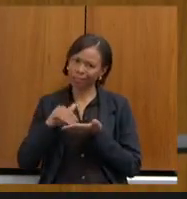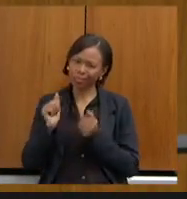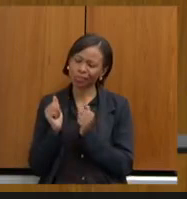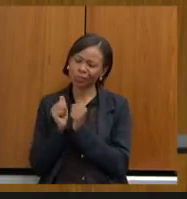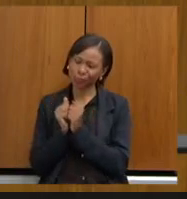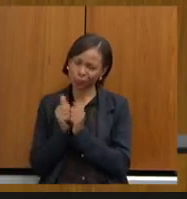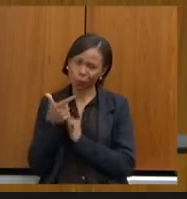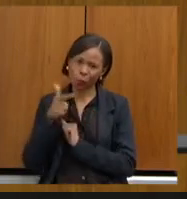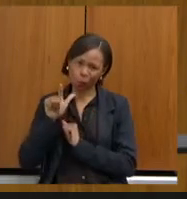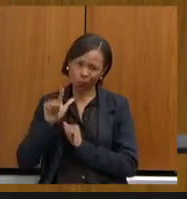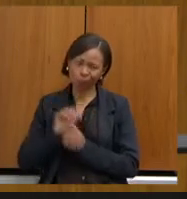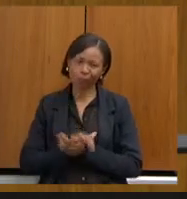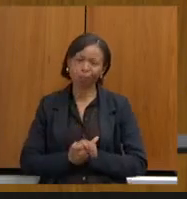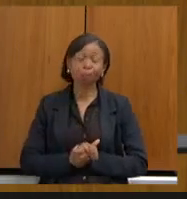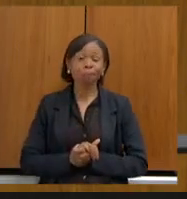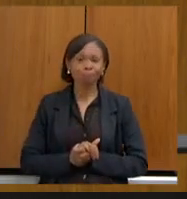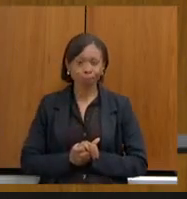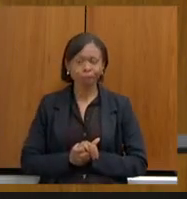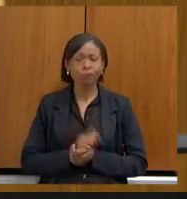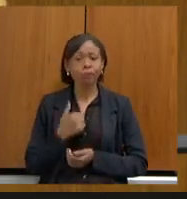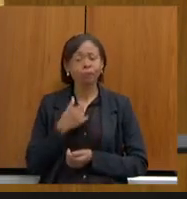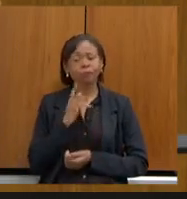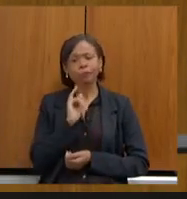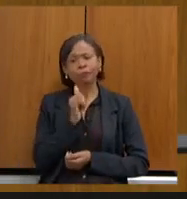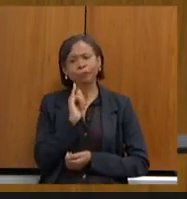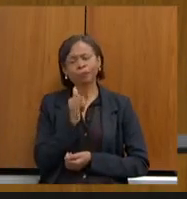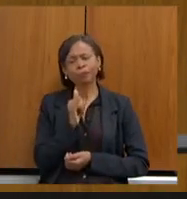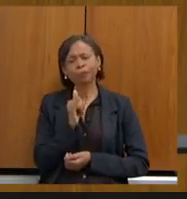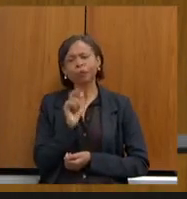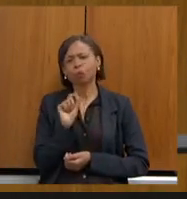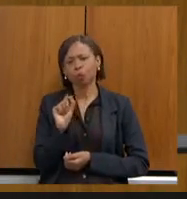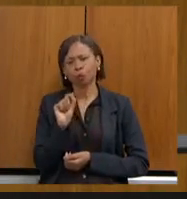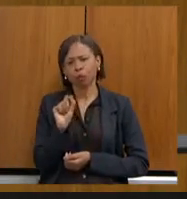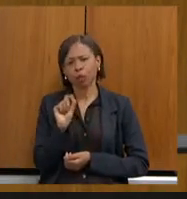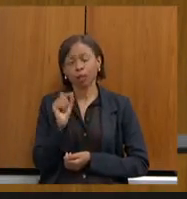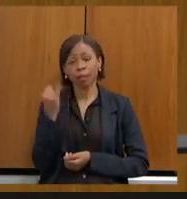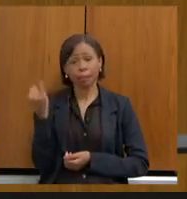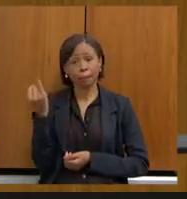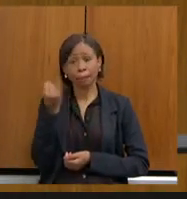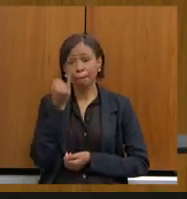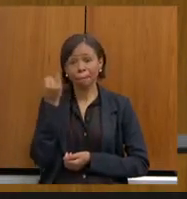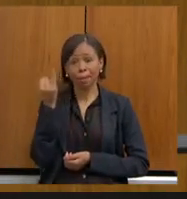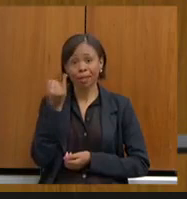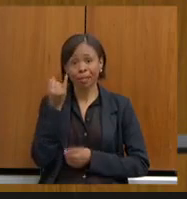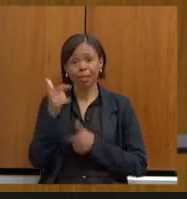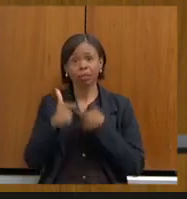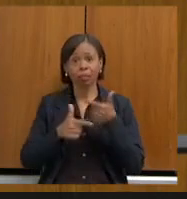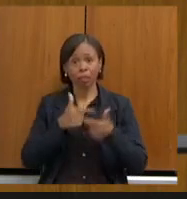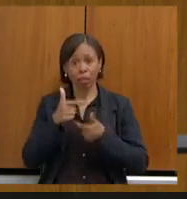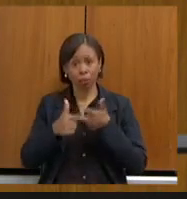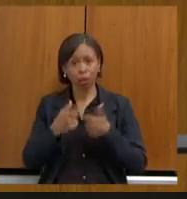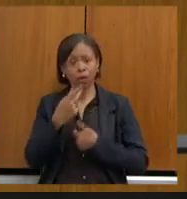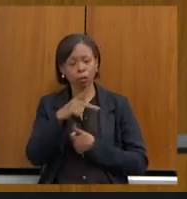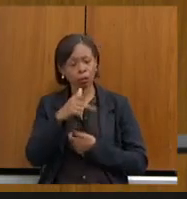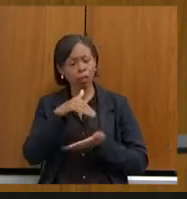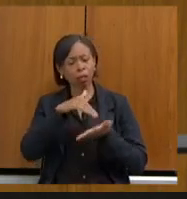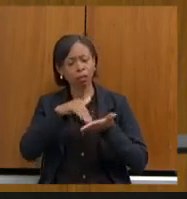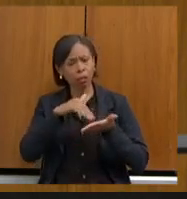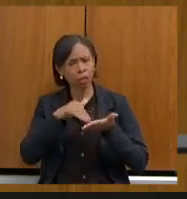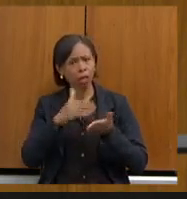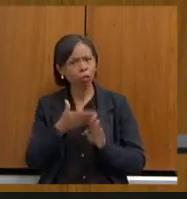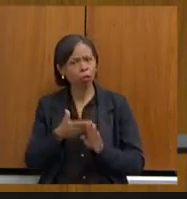turma lá eu quero dizer dar importância secretário do trabalho que seu fez desde o início